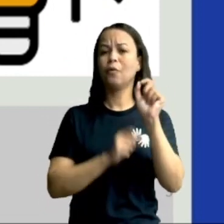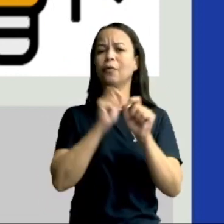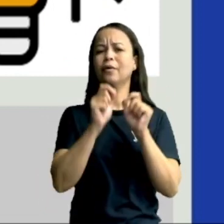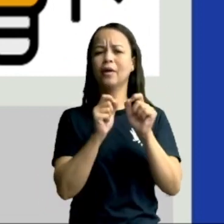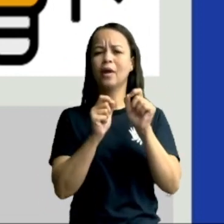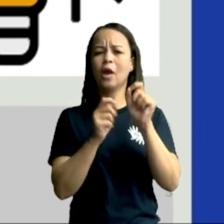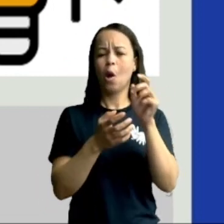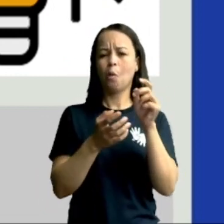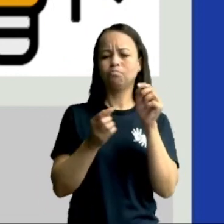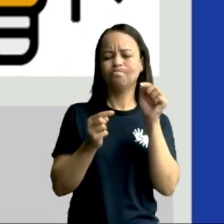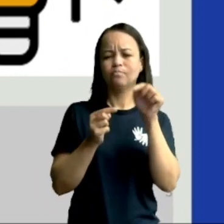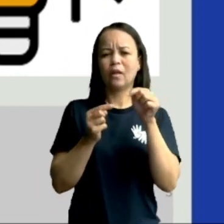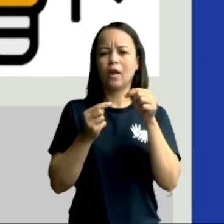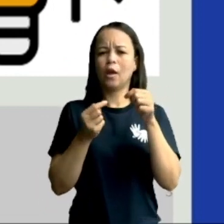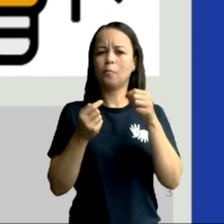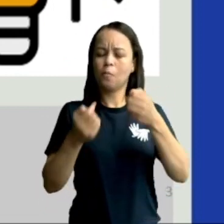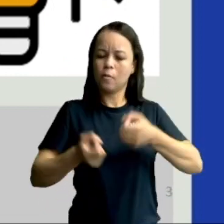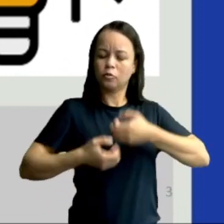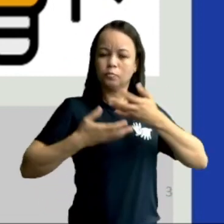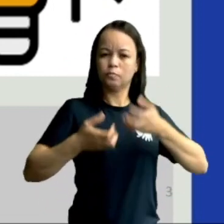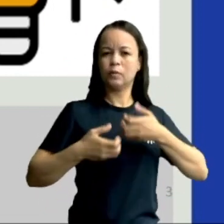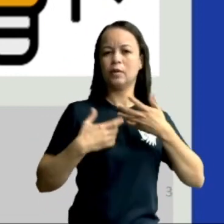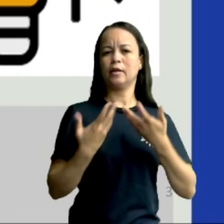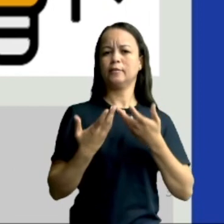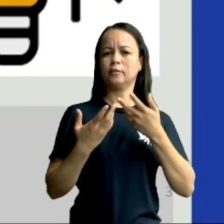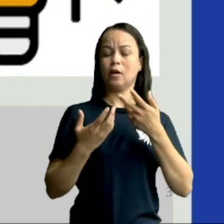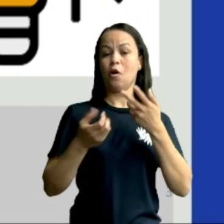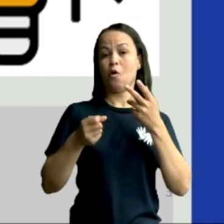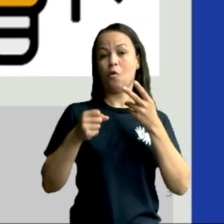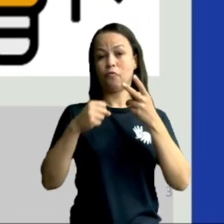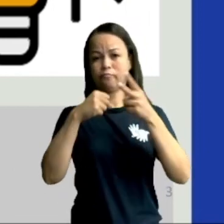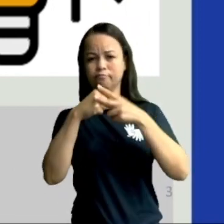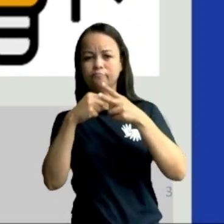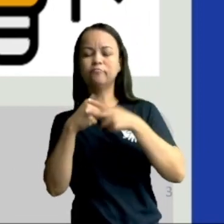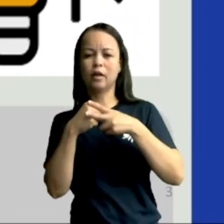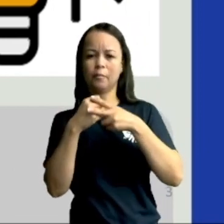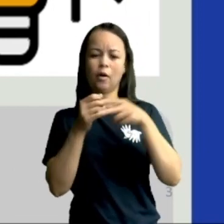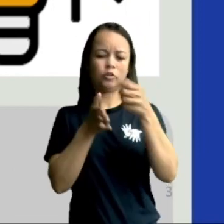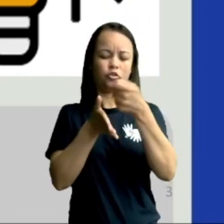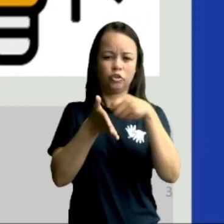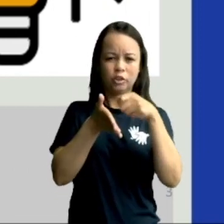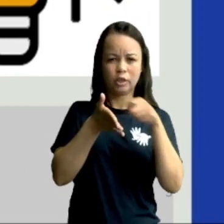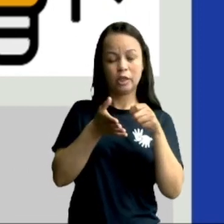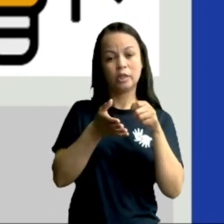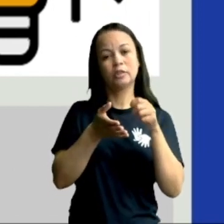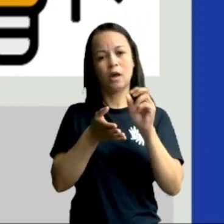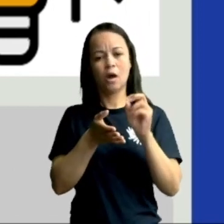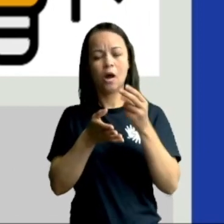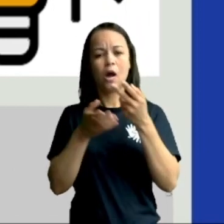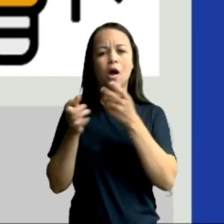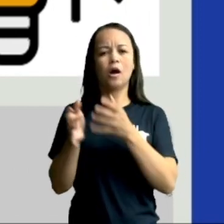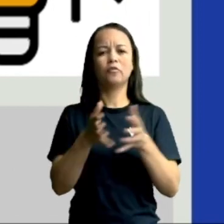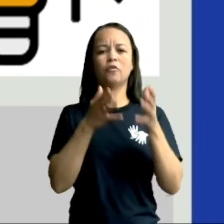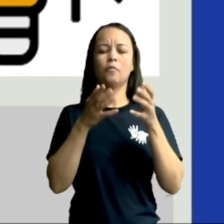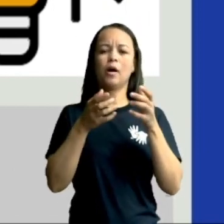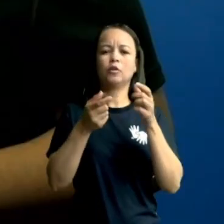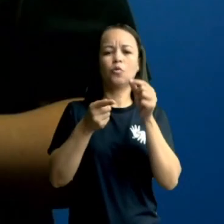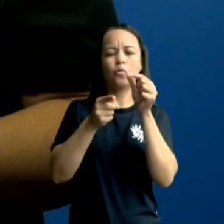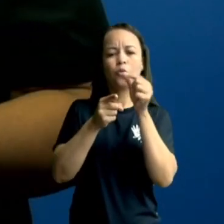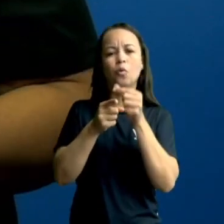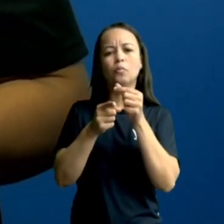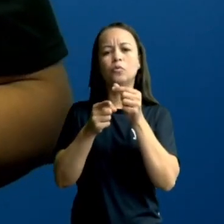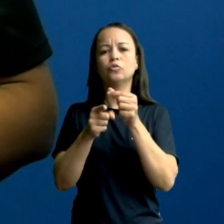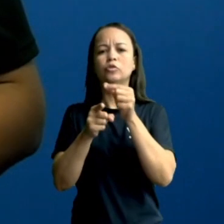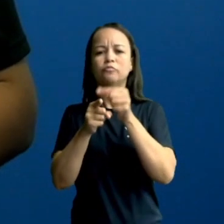expressão. É uma manifestação verbal ou escrita formada por um grupo de fonemas com